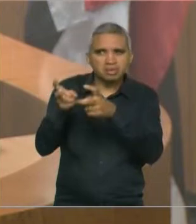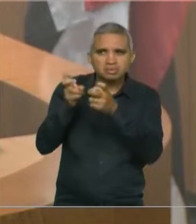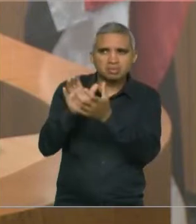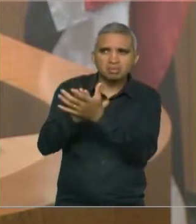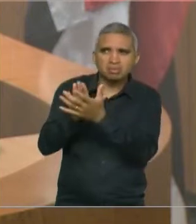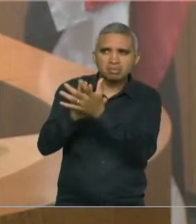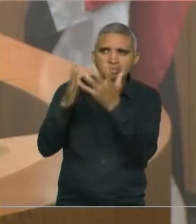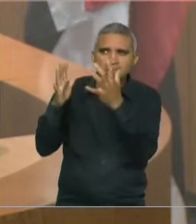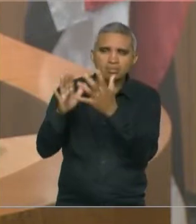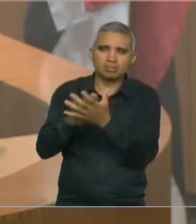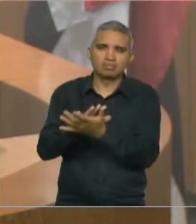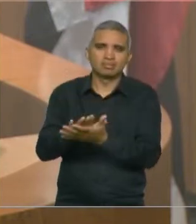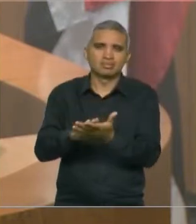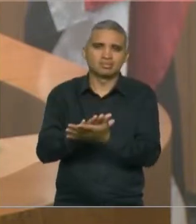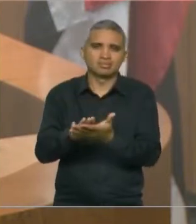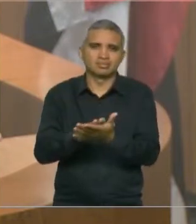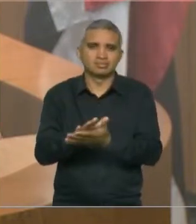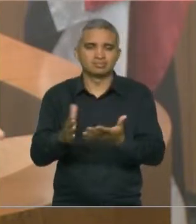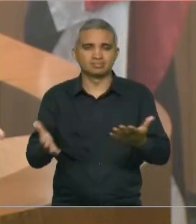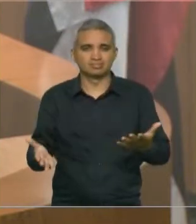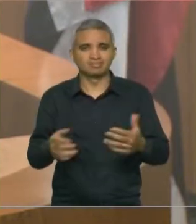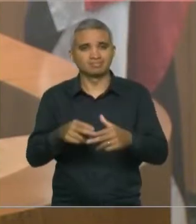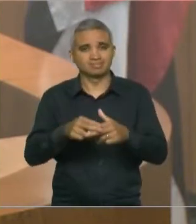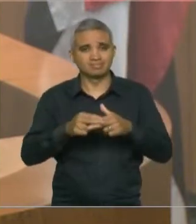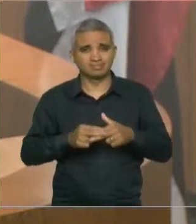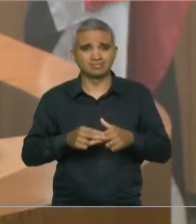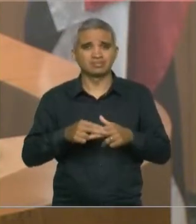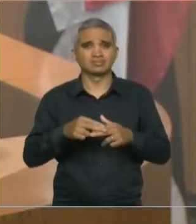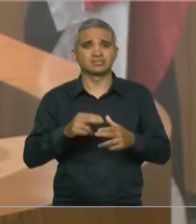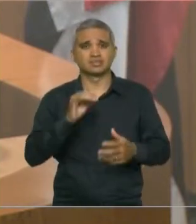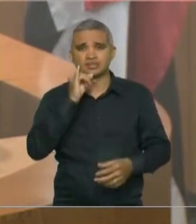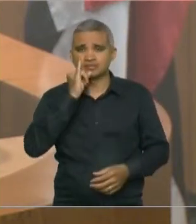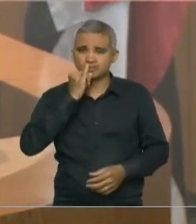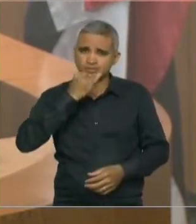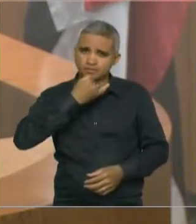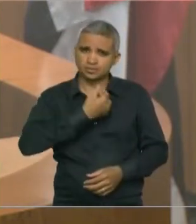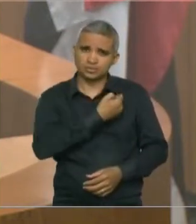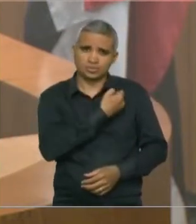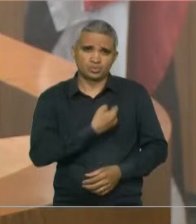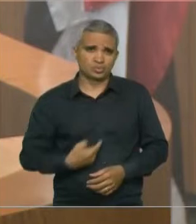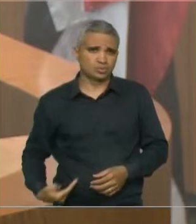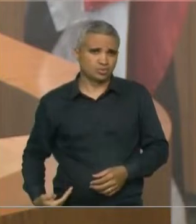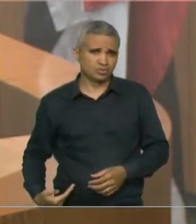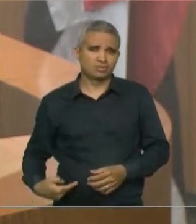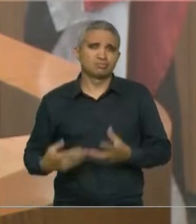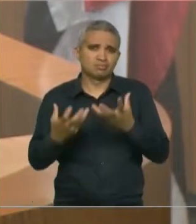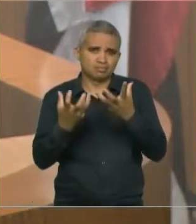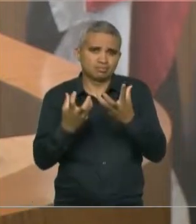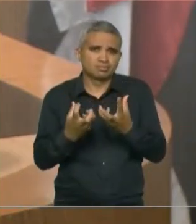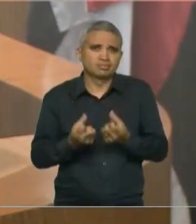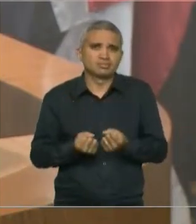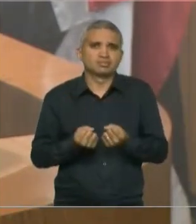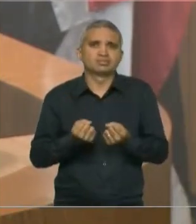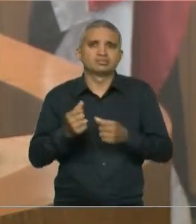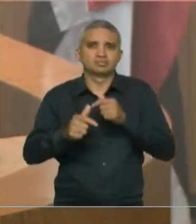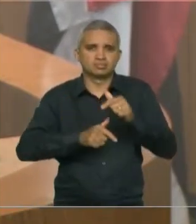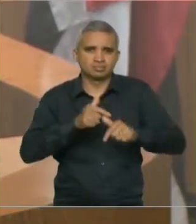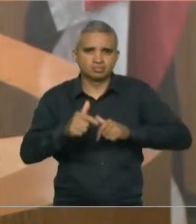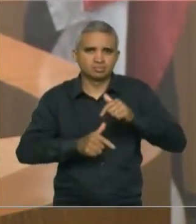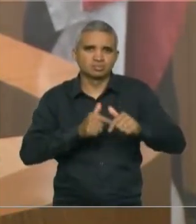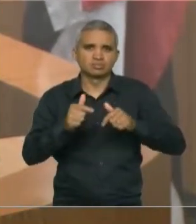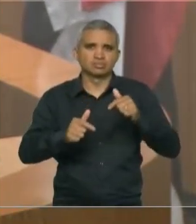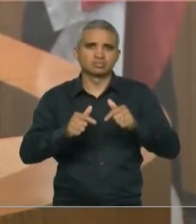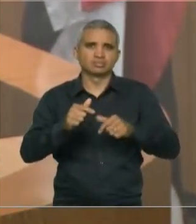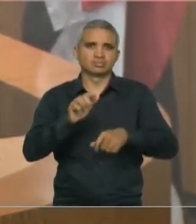ente dar conta de toda a responsabilidade da maioria das prefeituras do Maranhão. Então, o consórcio, quando